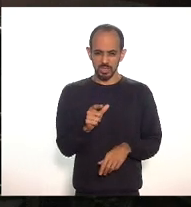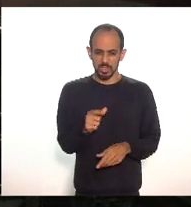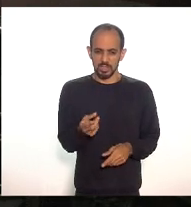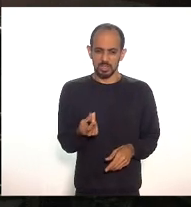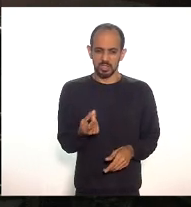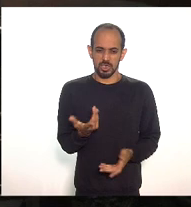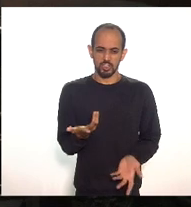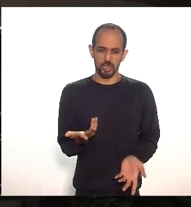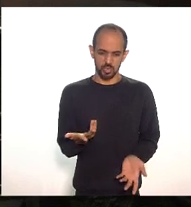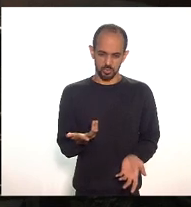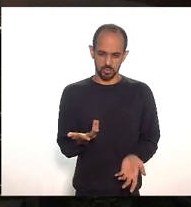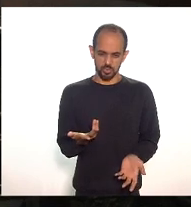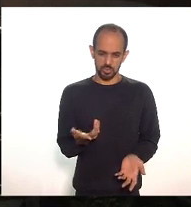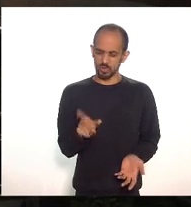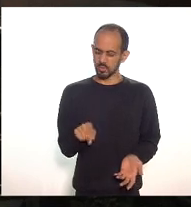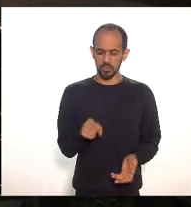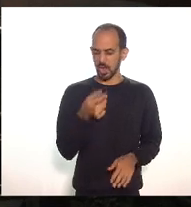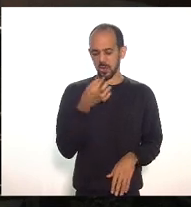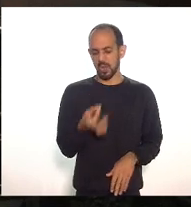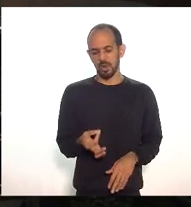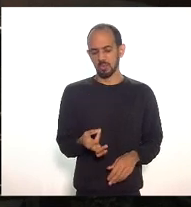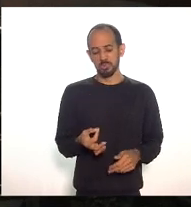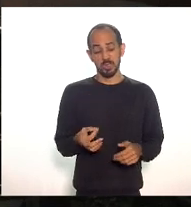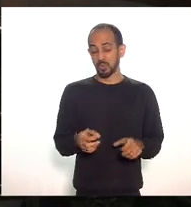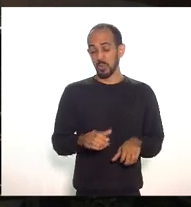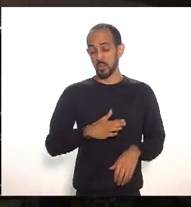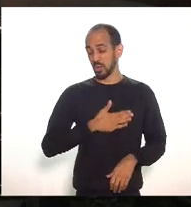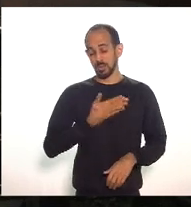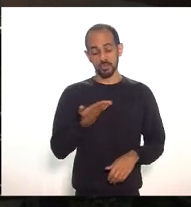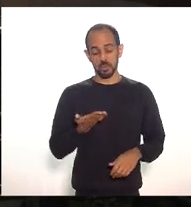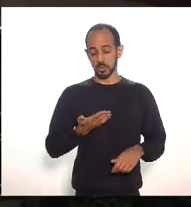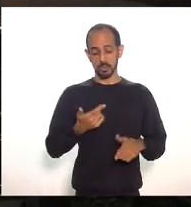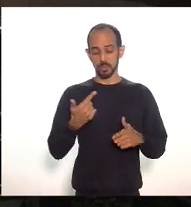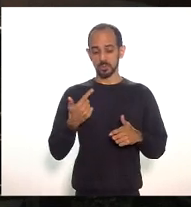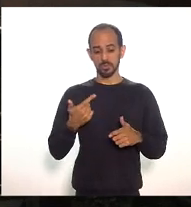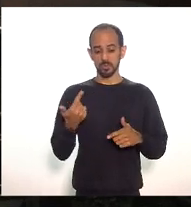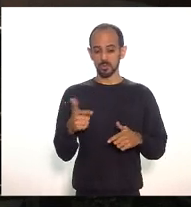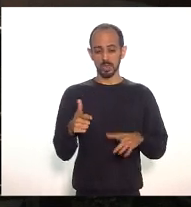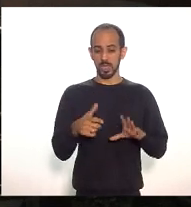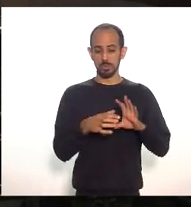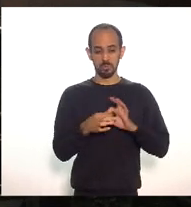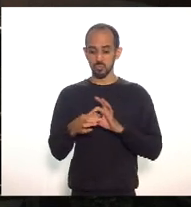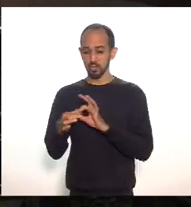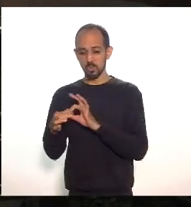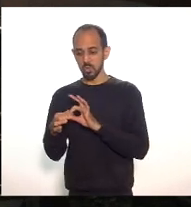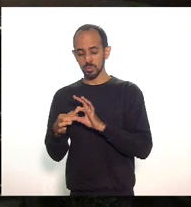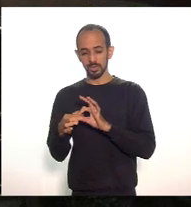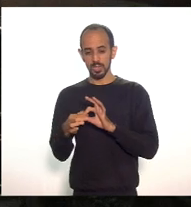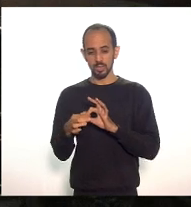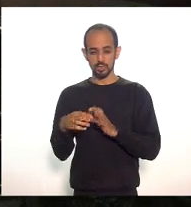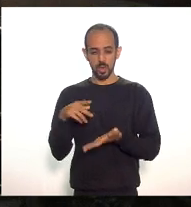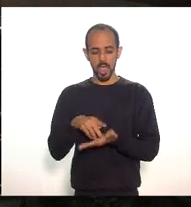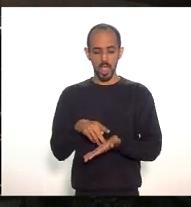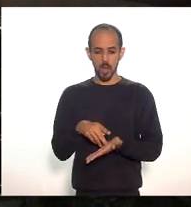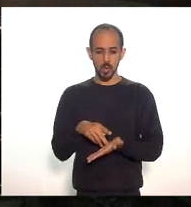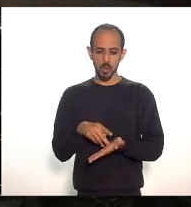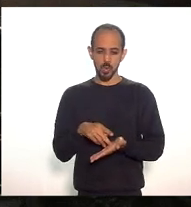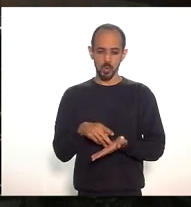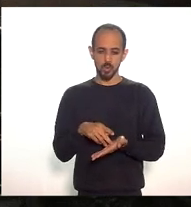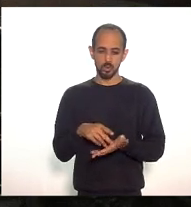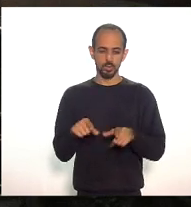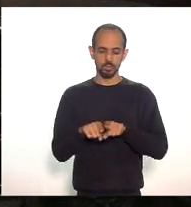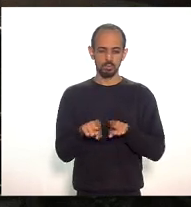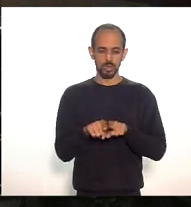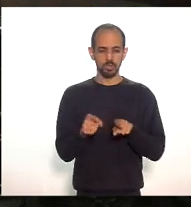seu argumento tão esdrúxulo então desconectado com a realidade e principalmente desconectado